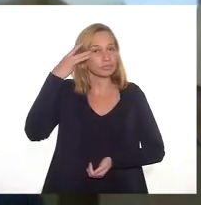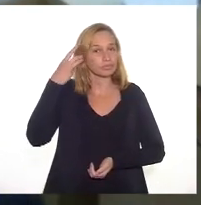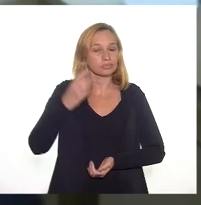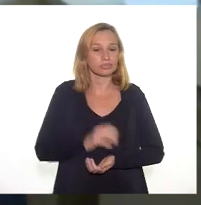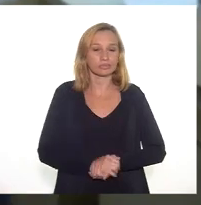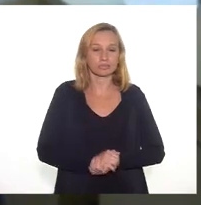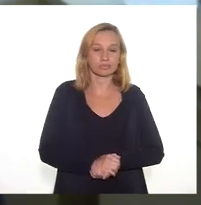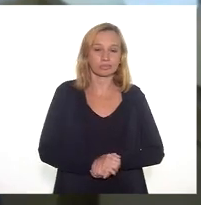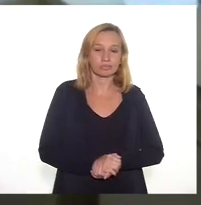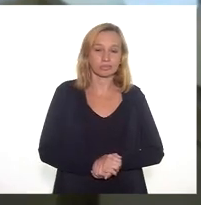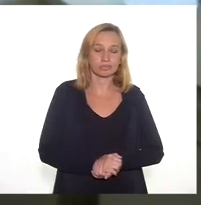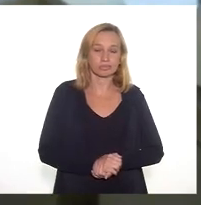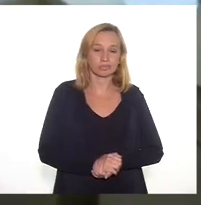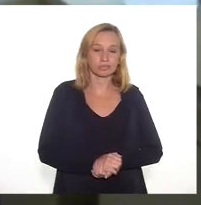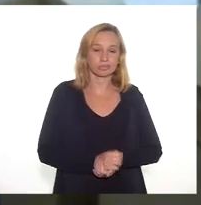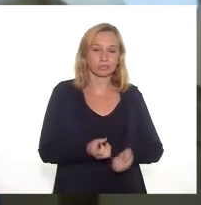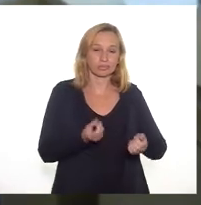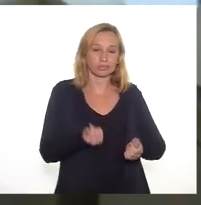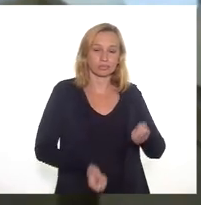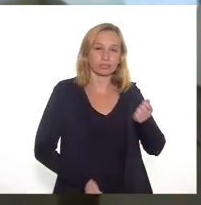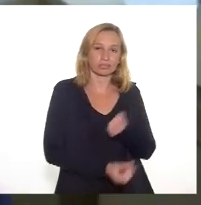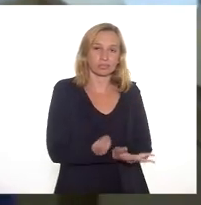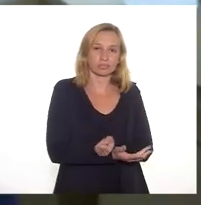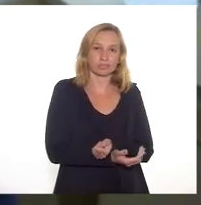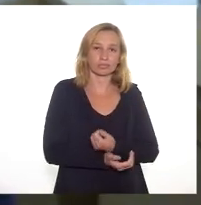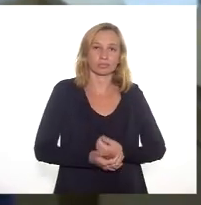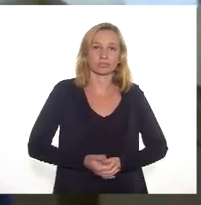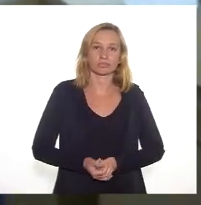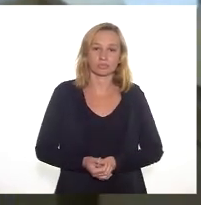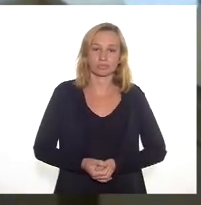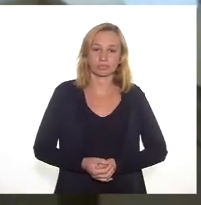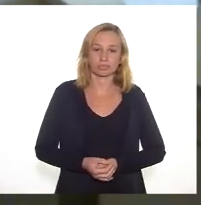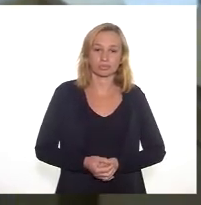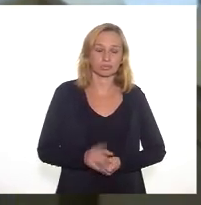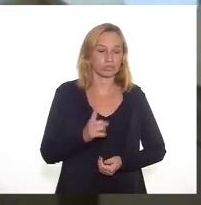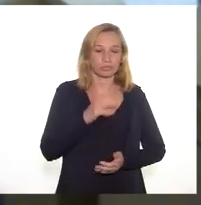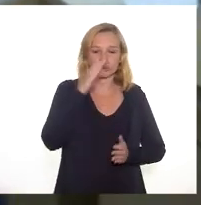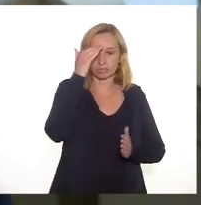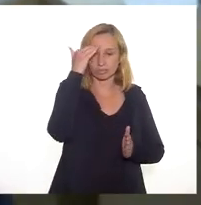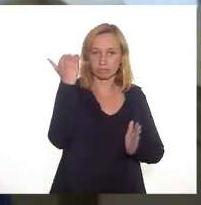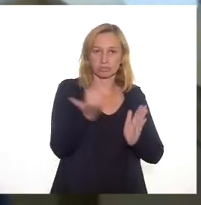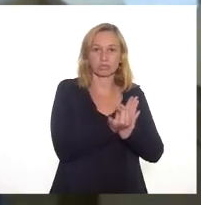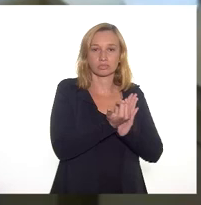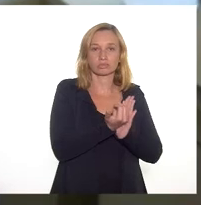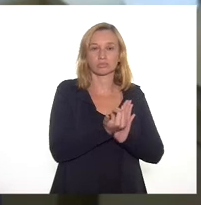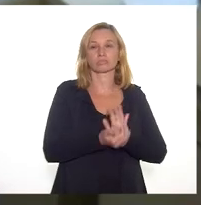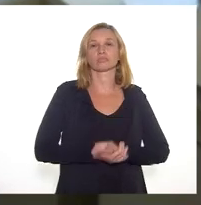por crime de responsabilidade por descumprimento